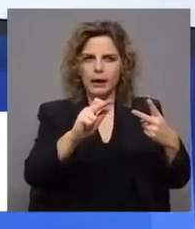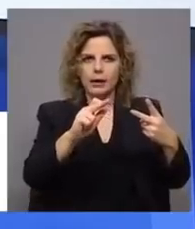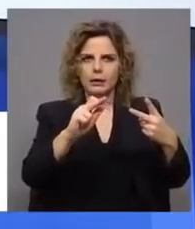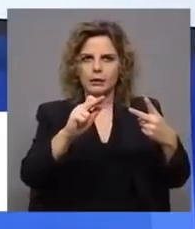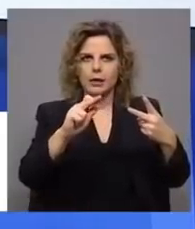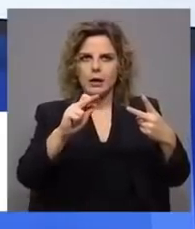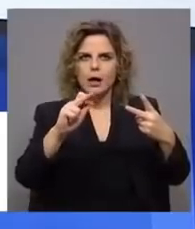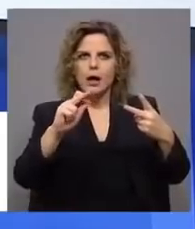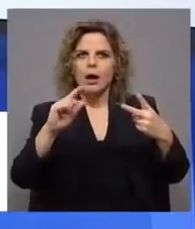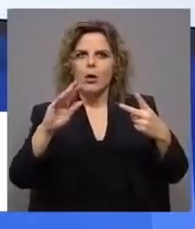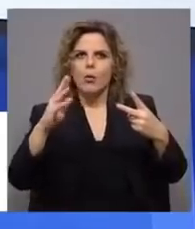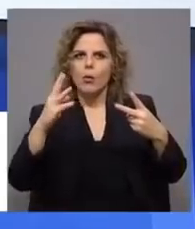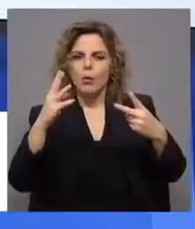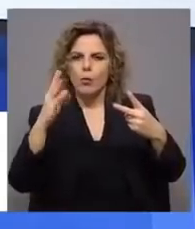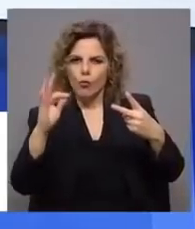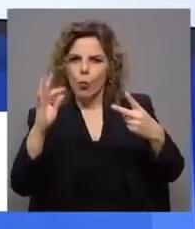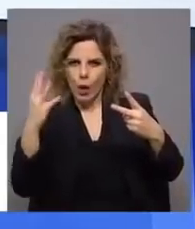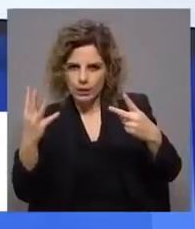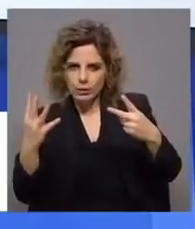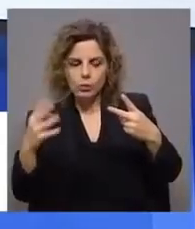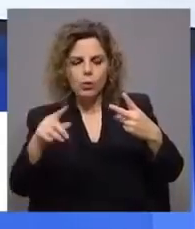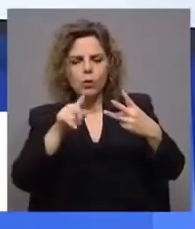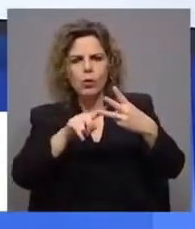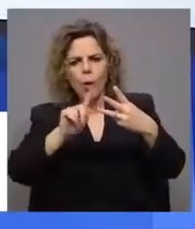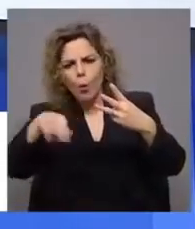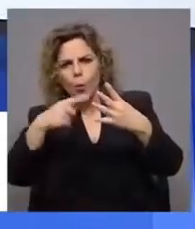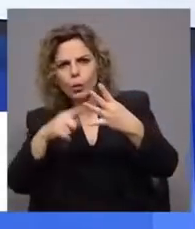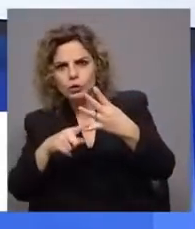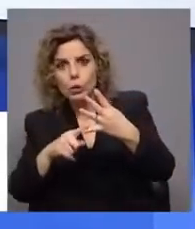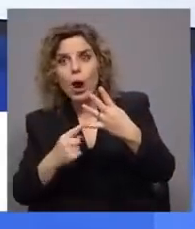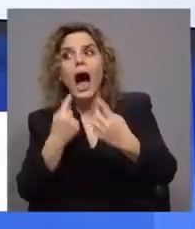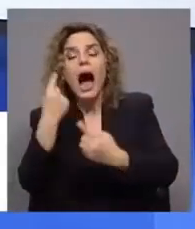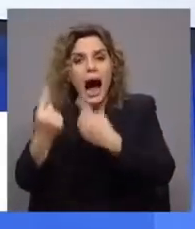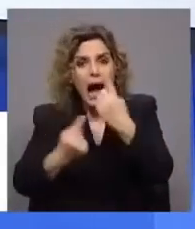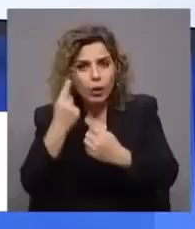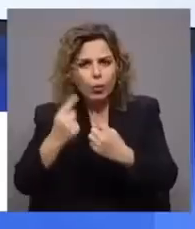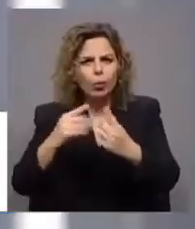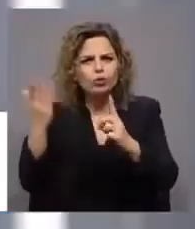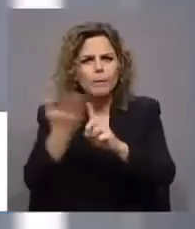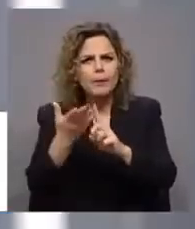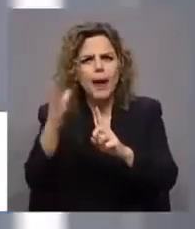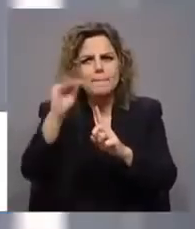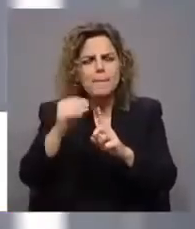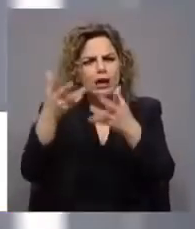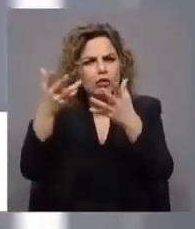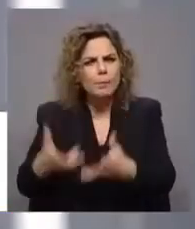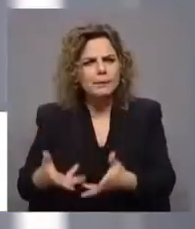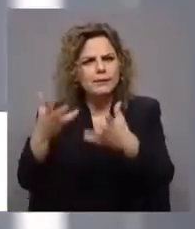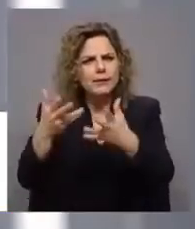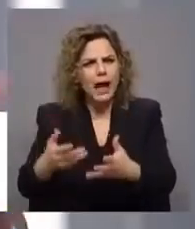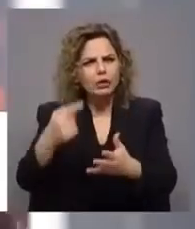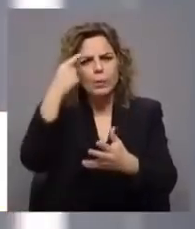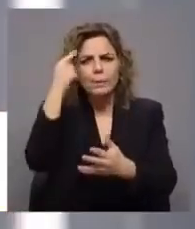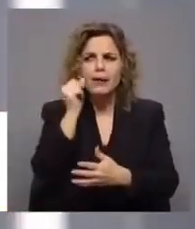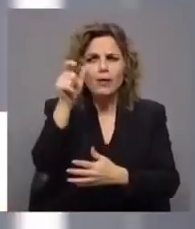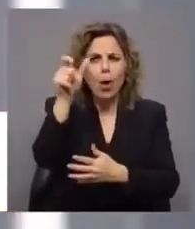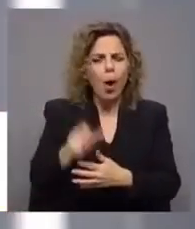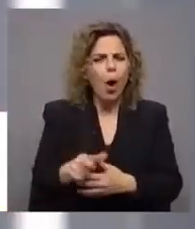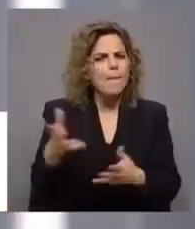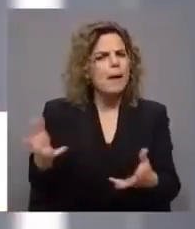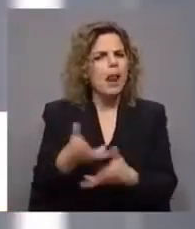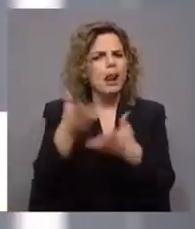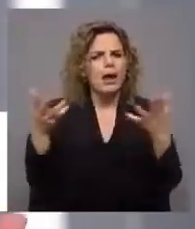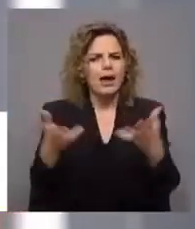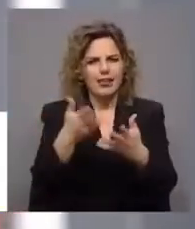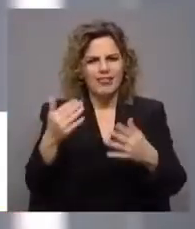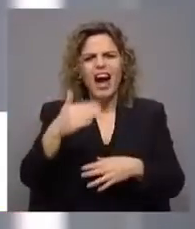Região, e, em alguns casos, agravaram até as sentenças, isto é, acharam que Sérgio Moro foi leniente em relação a si. Acha mesmo